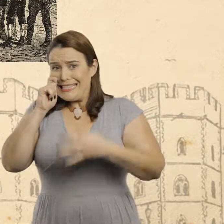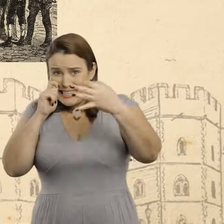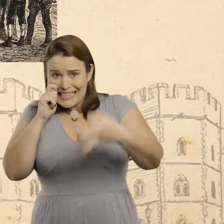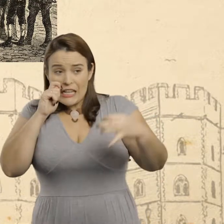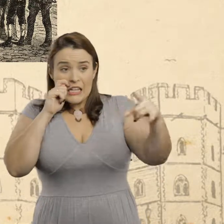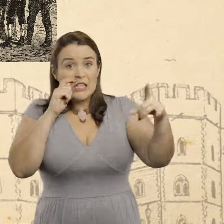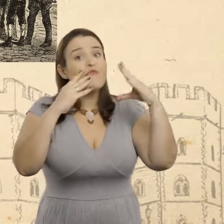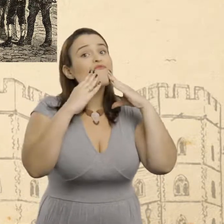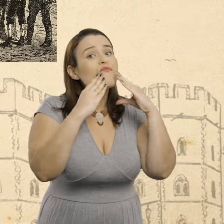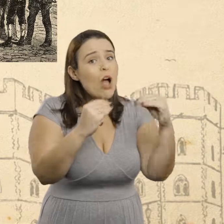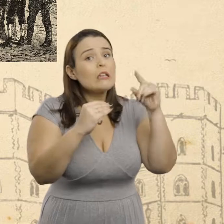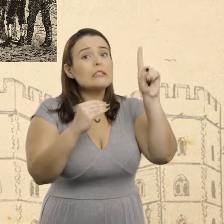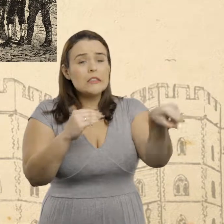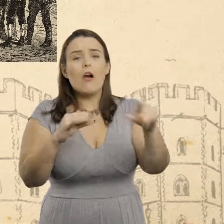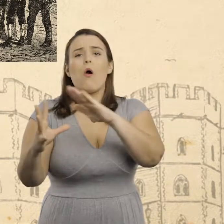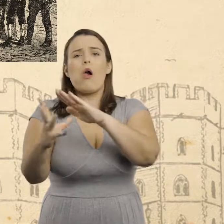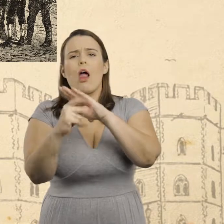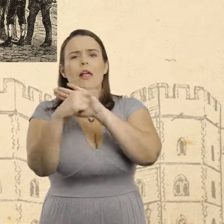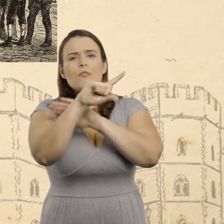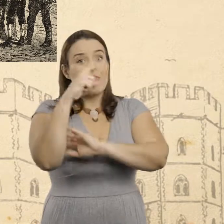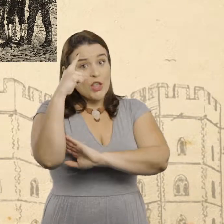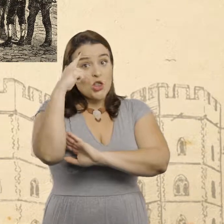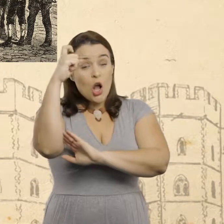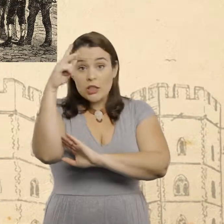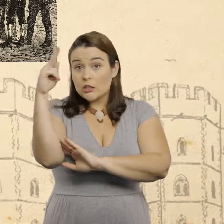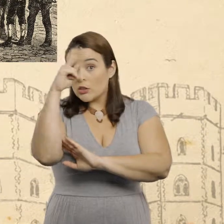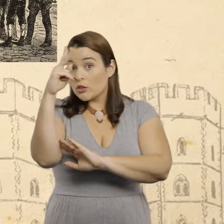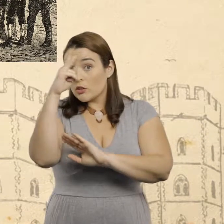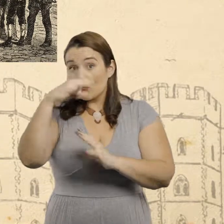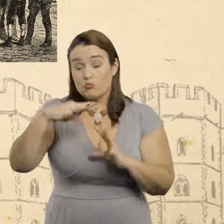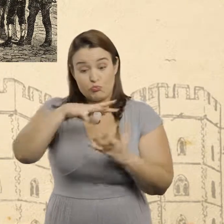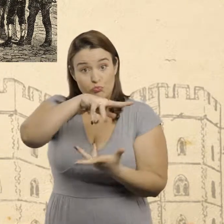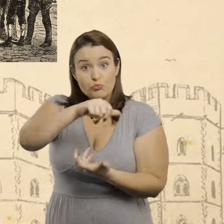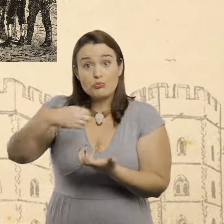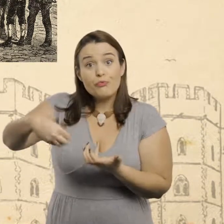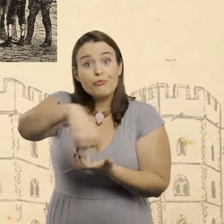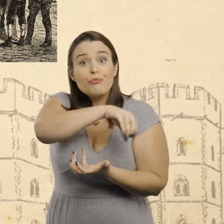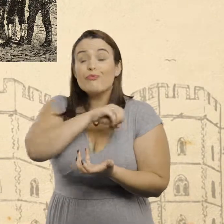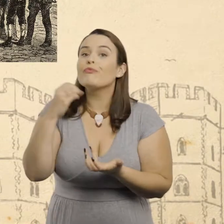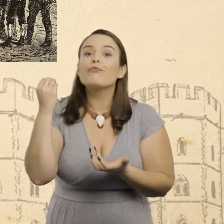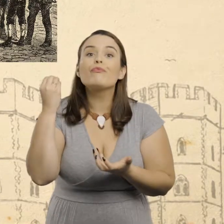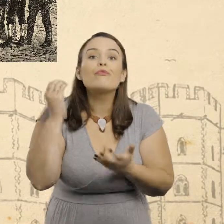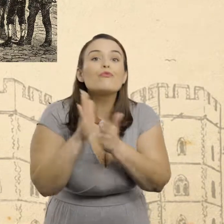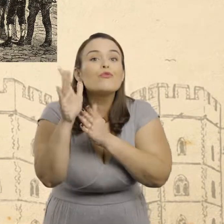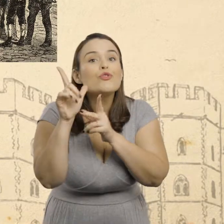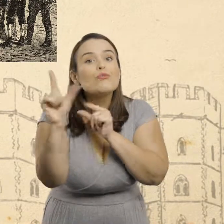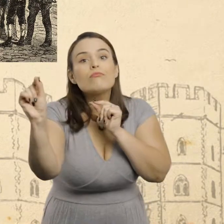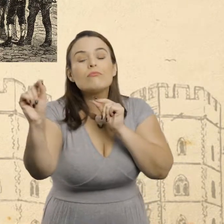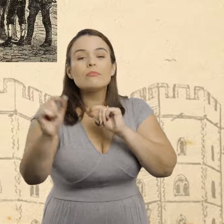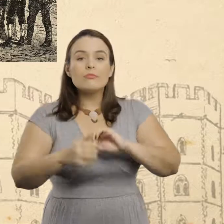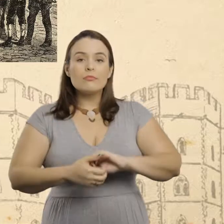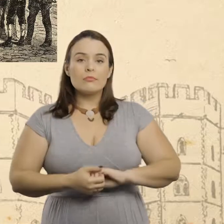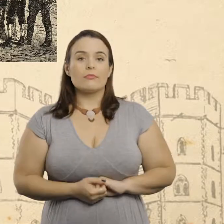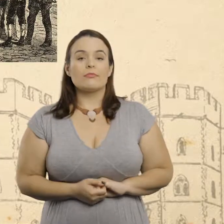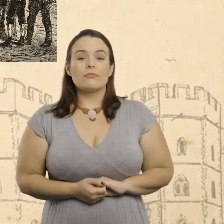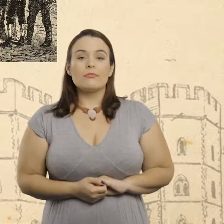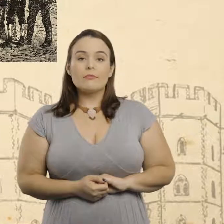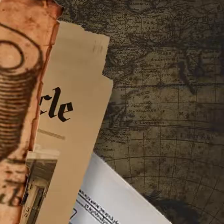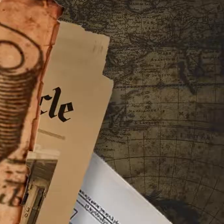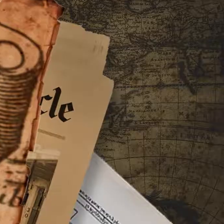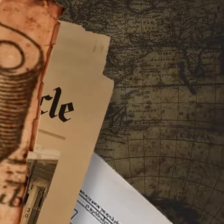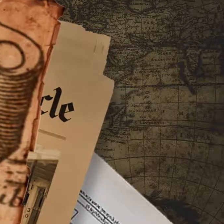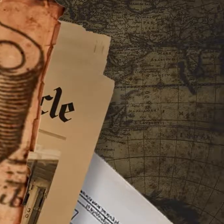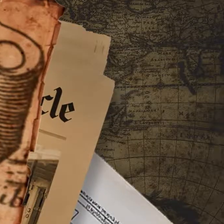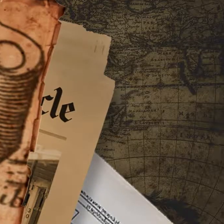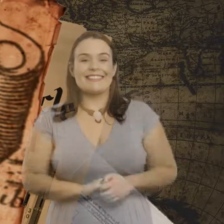Phileas Fogg era o ladrão do banco e que ele tinha inventado a história de dar a volta ao mundo para fugir.